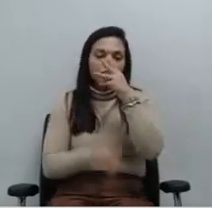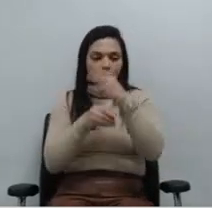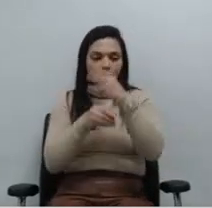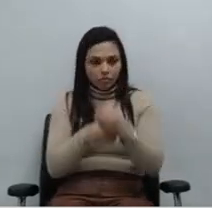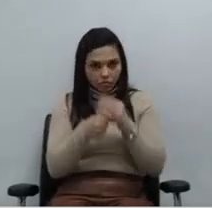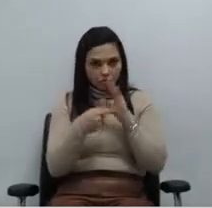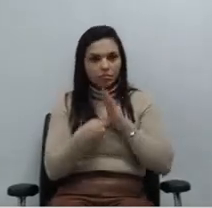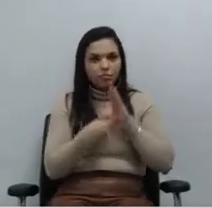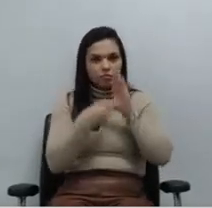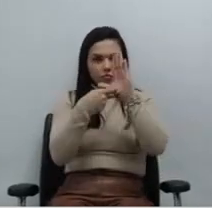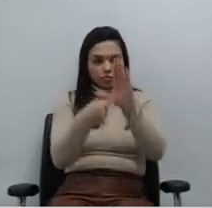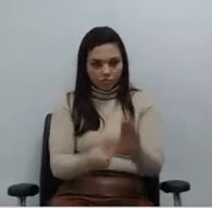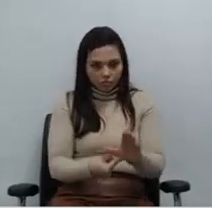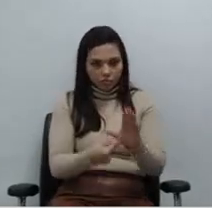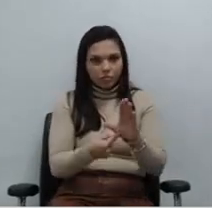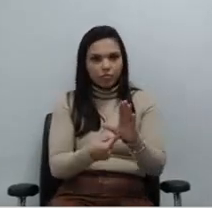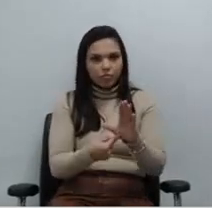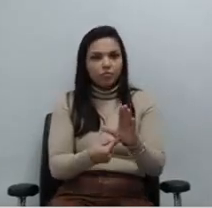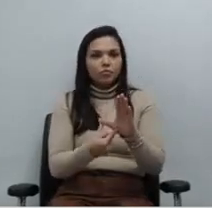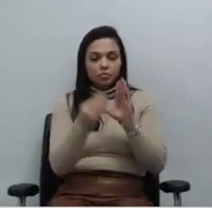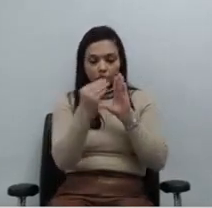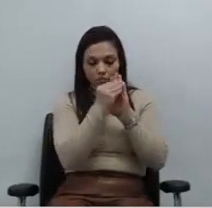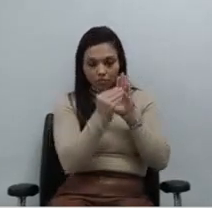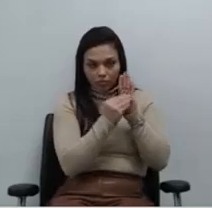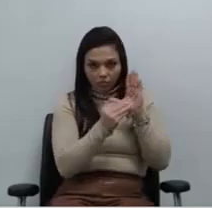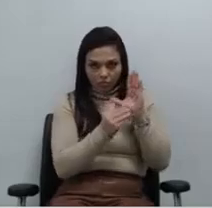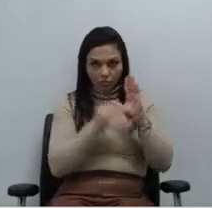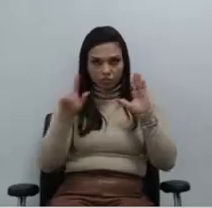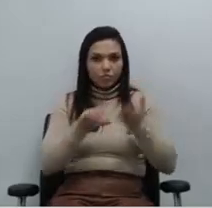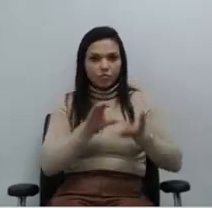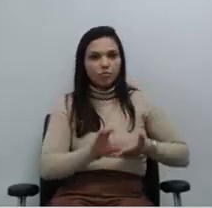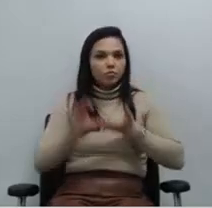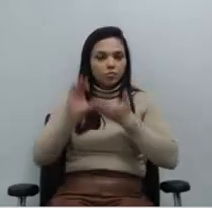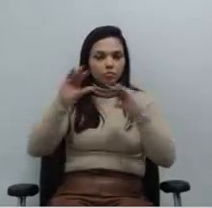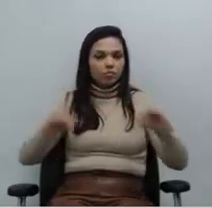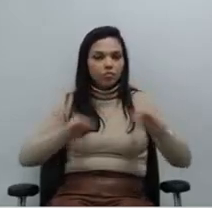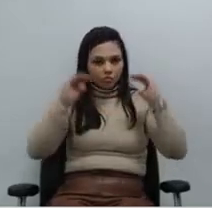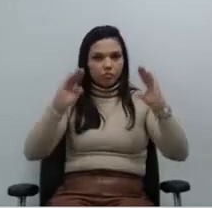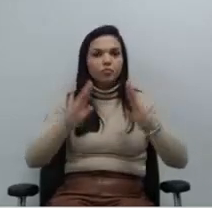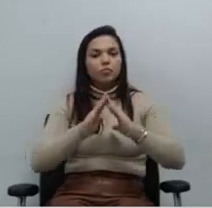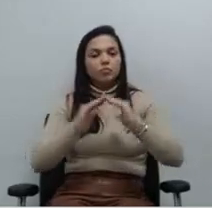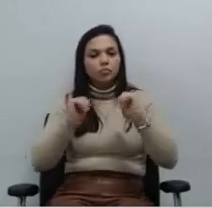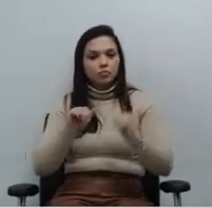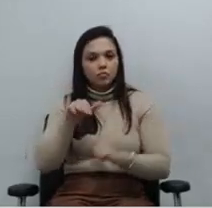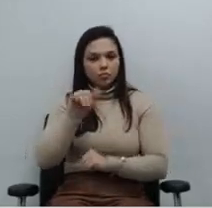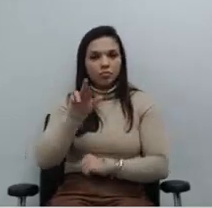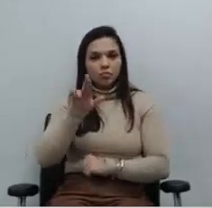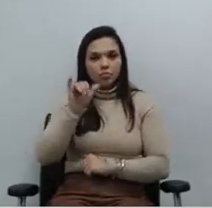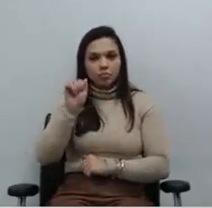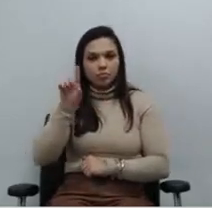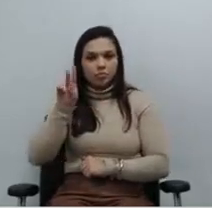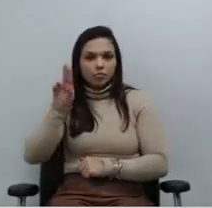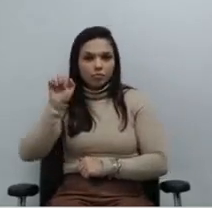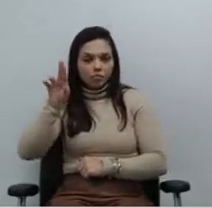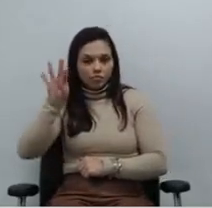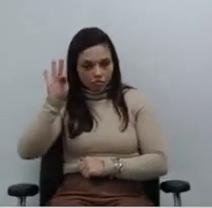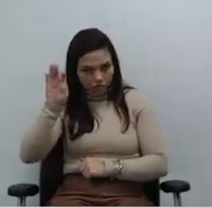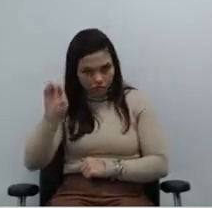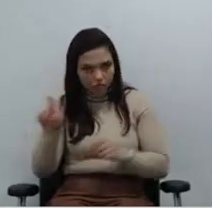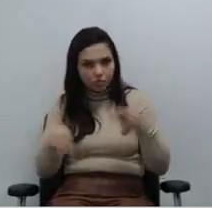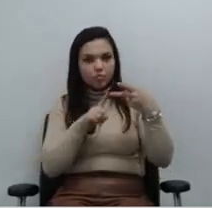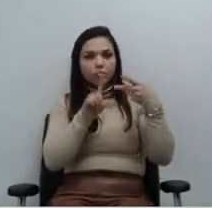à apresentação do egrégio, Conselho Superior, e atendendo ao pedido da excelentíssima conselheira Mariana Duarte e do excelentíssimo conselheiro